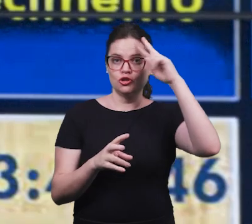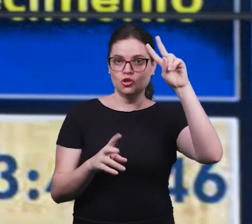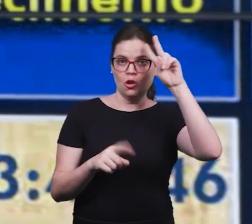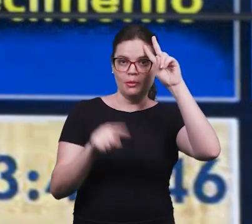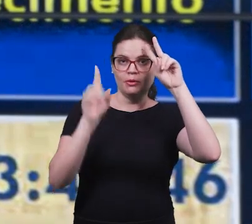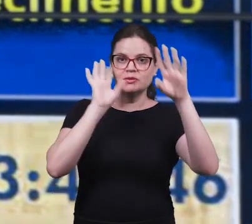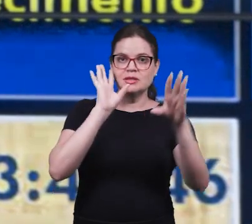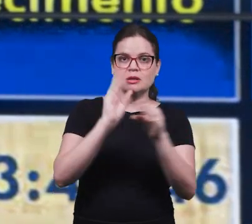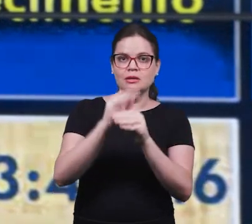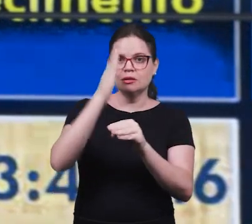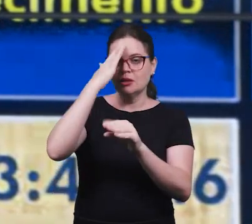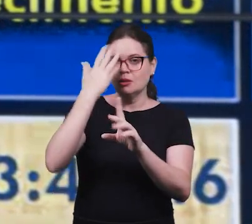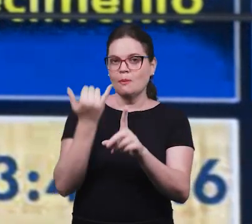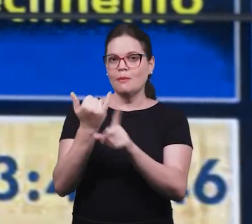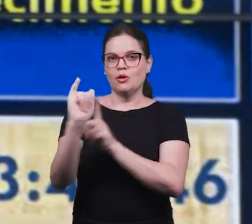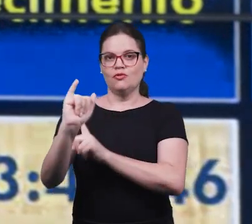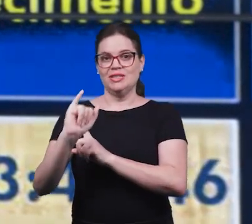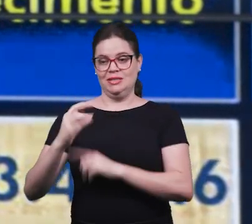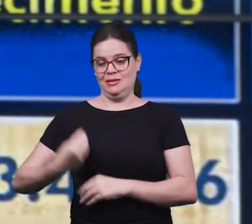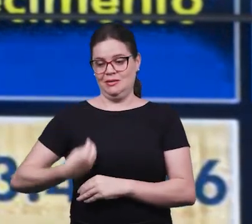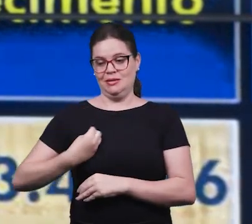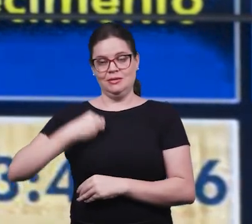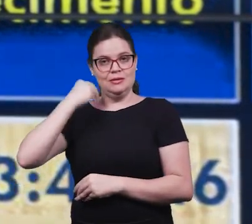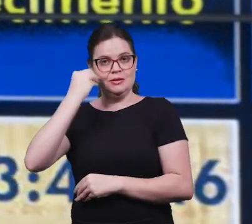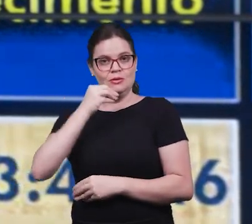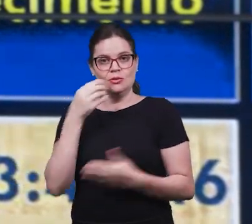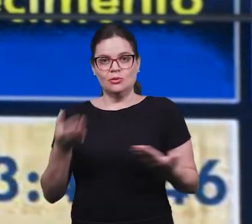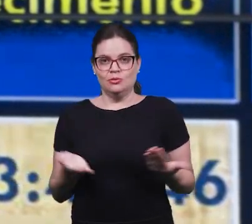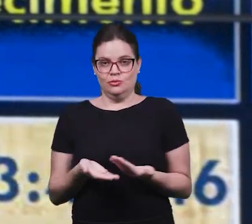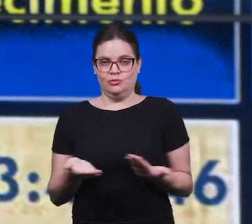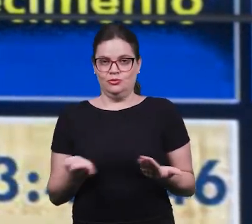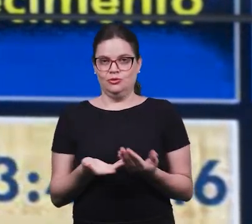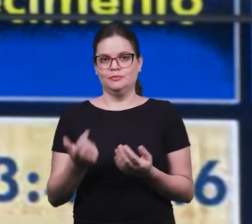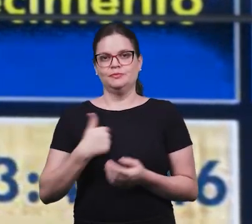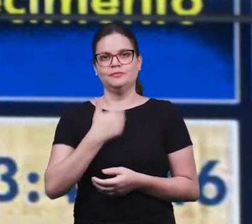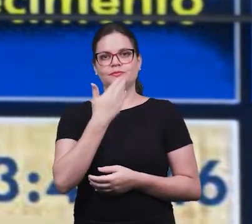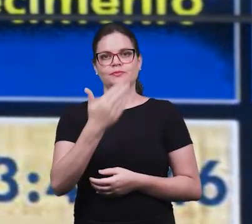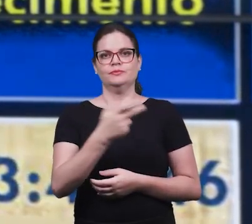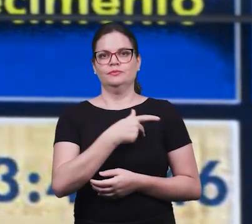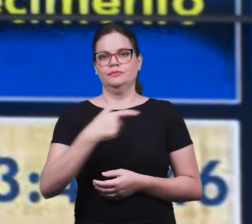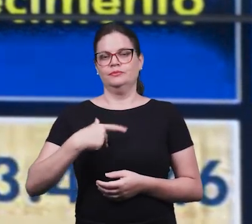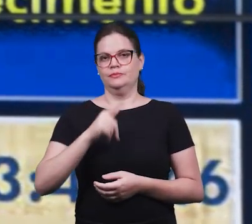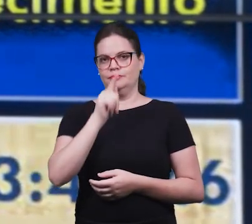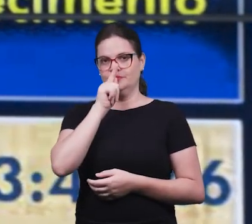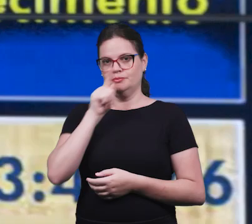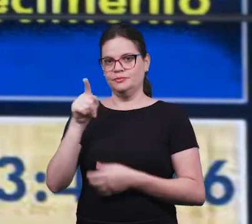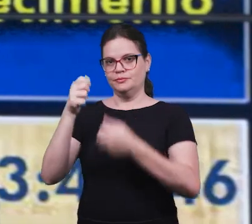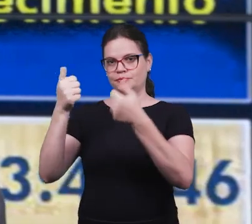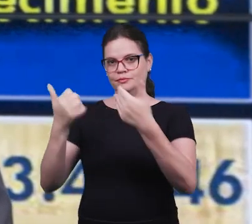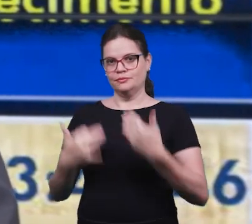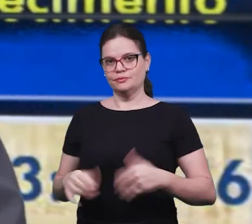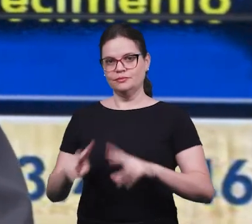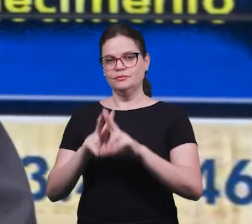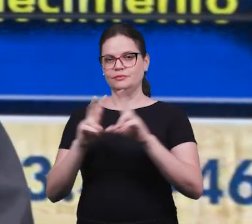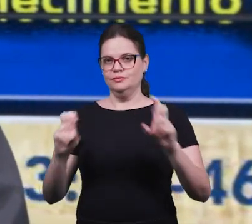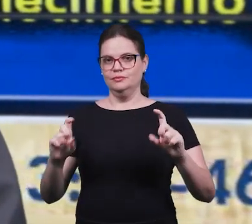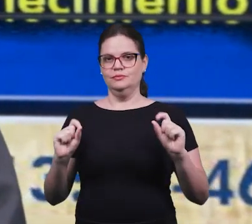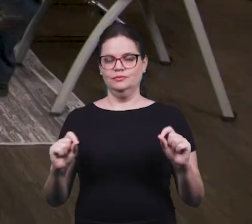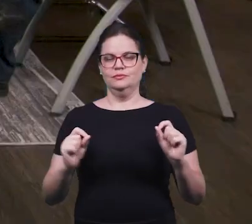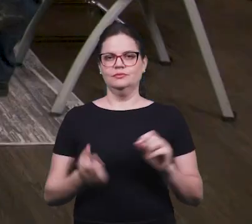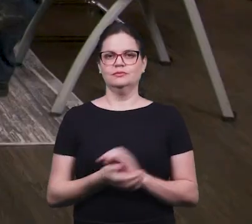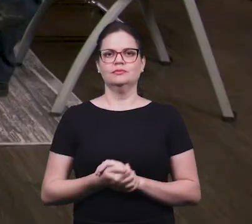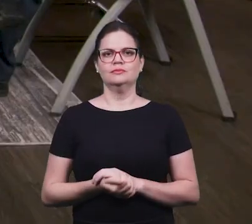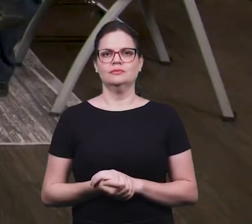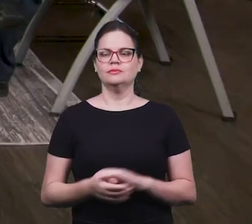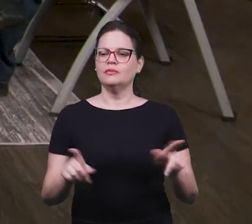entenda qual a experiência que nós estamos vivendo hoje. E eu vou passar a palavra para o pastor Gilson já para fazer uma abordagem desse aspecto.